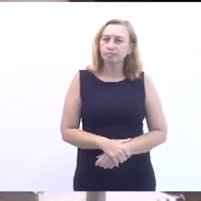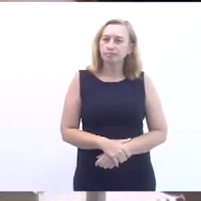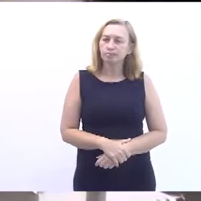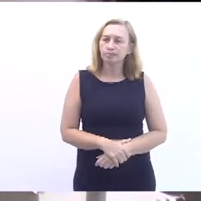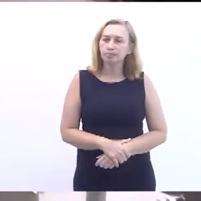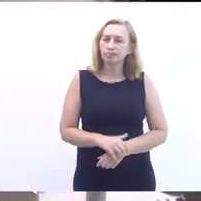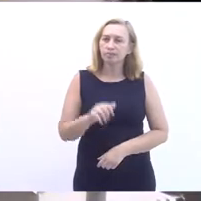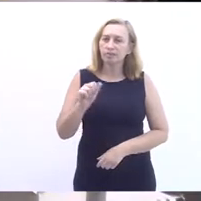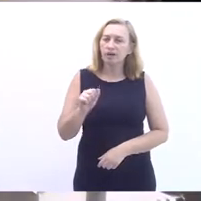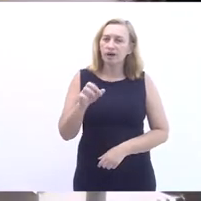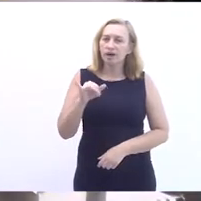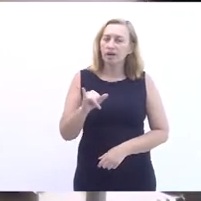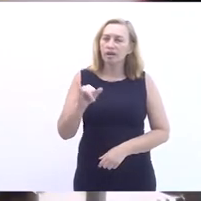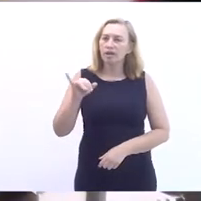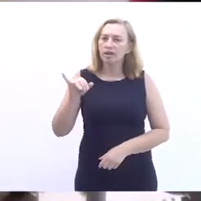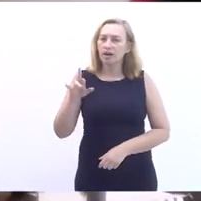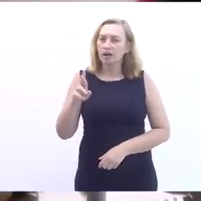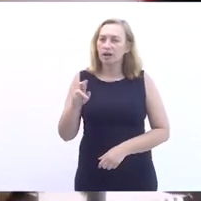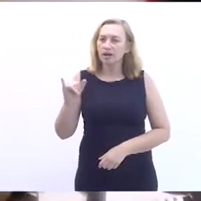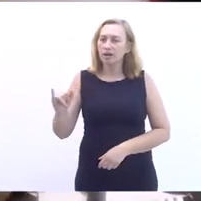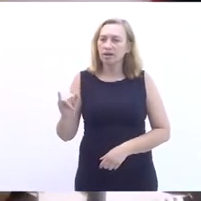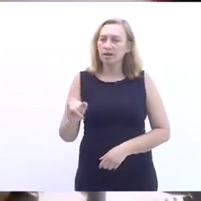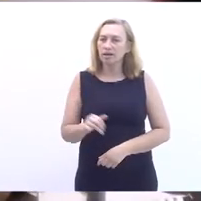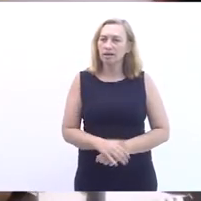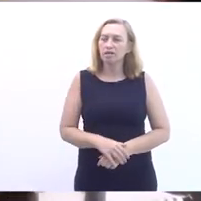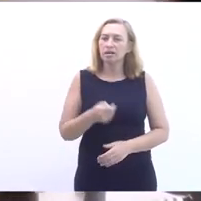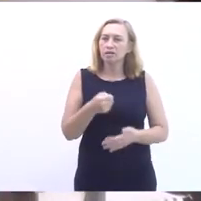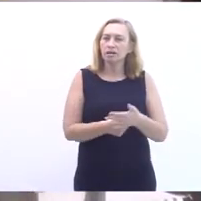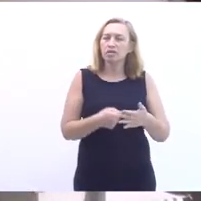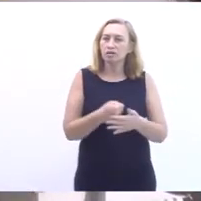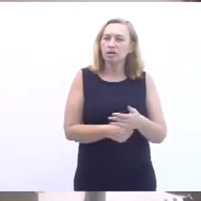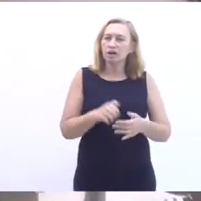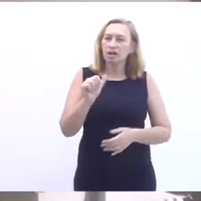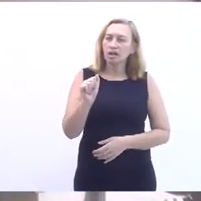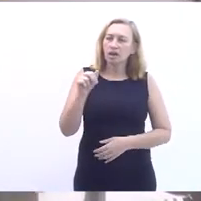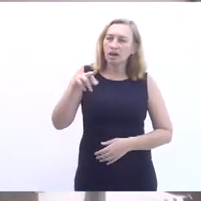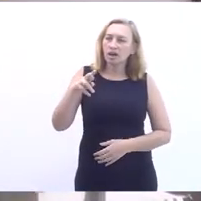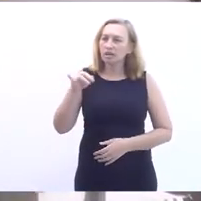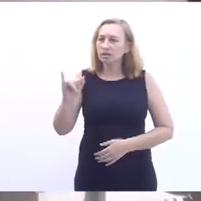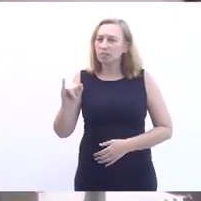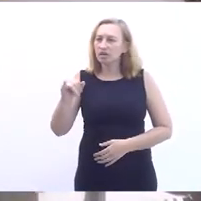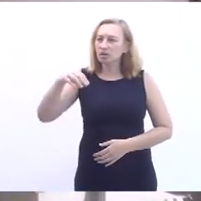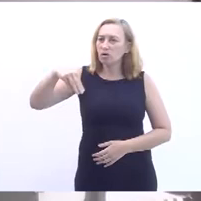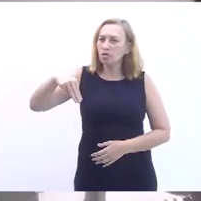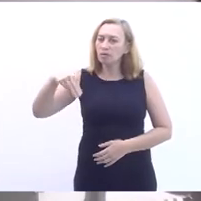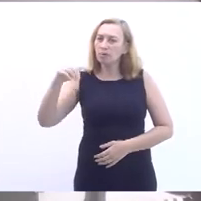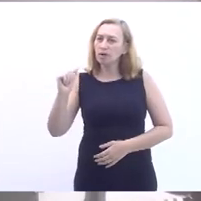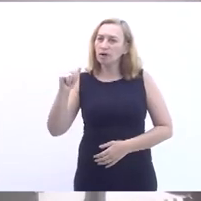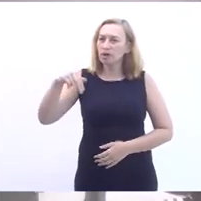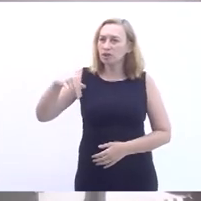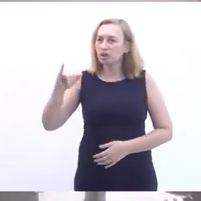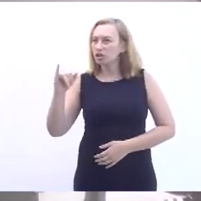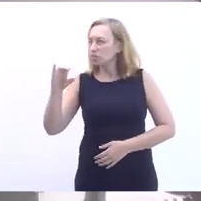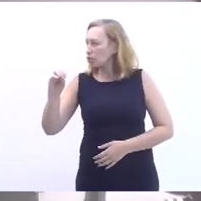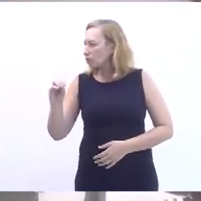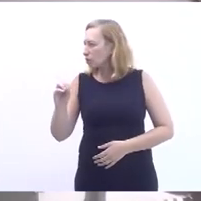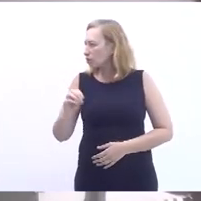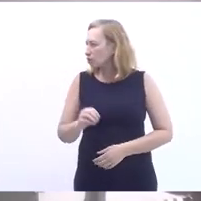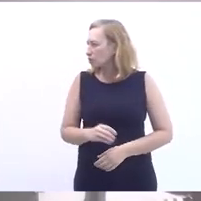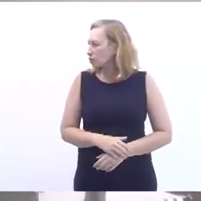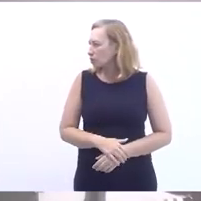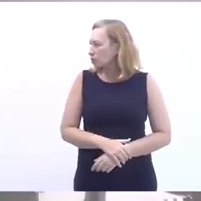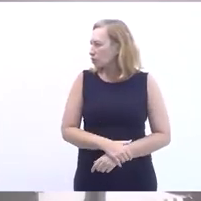Ari Fialho que tá aqui da luta antimanicomial e e é muito importante